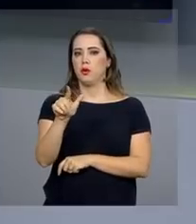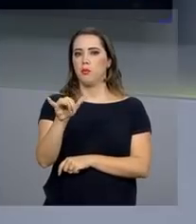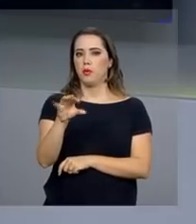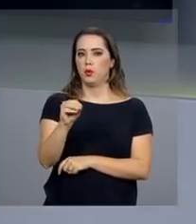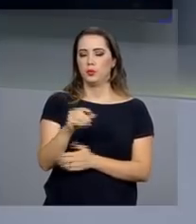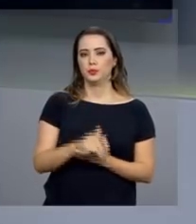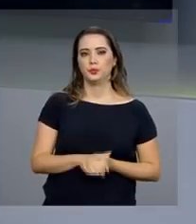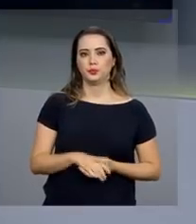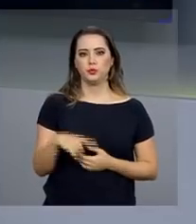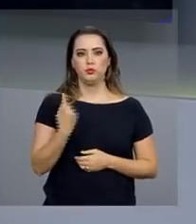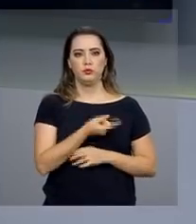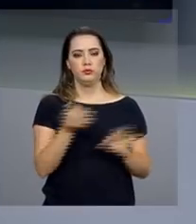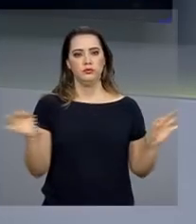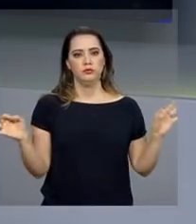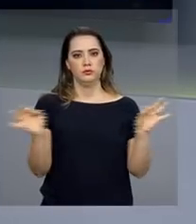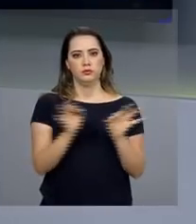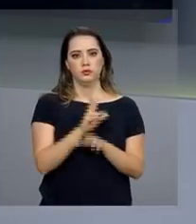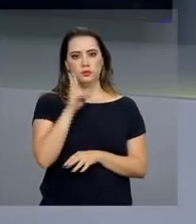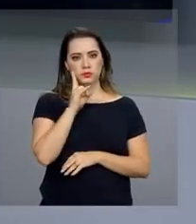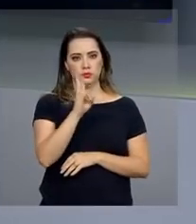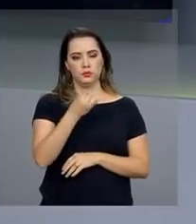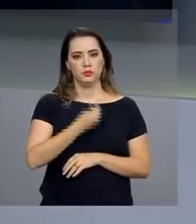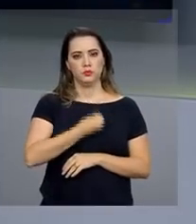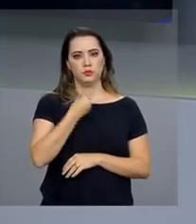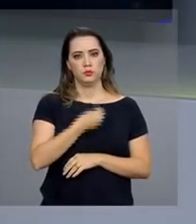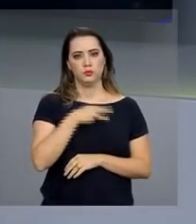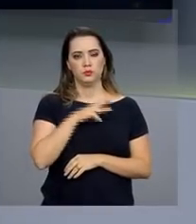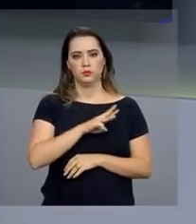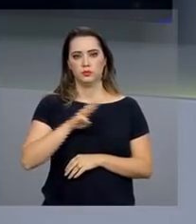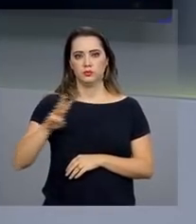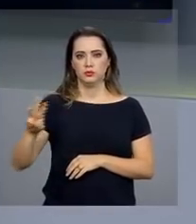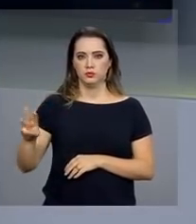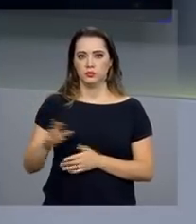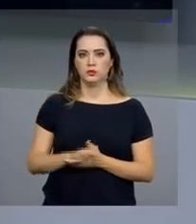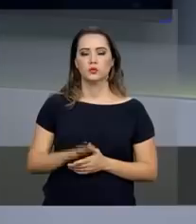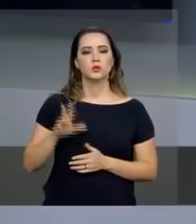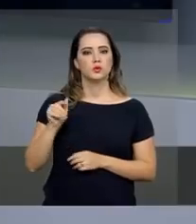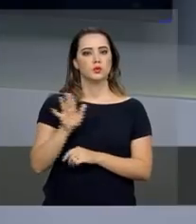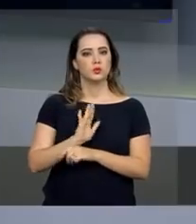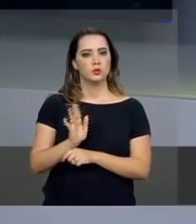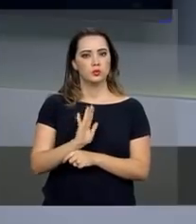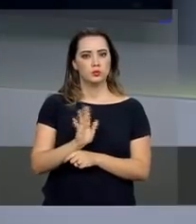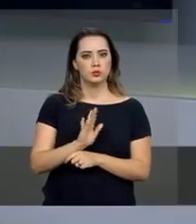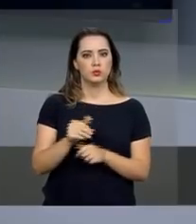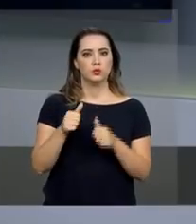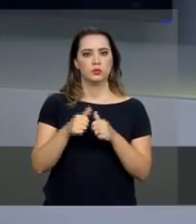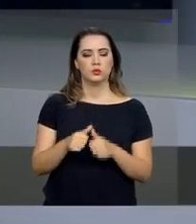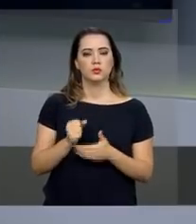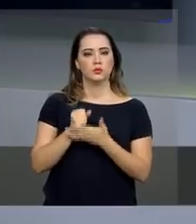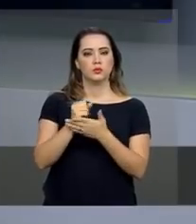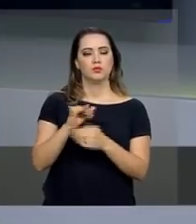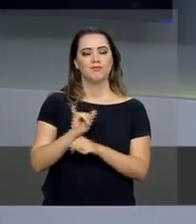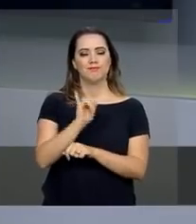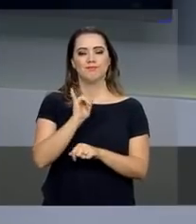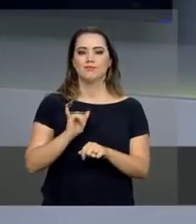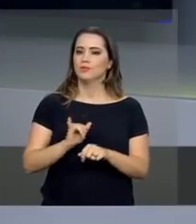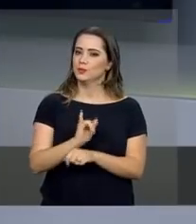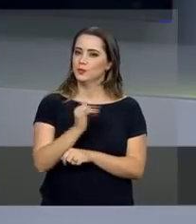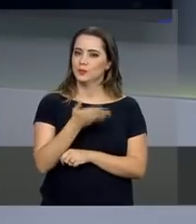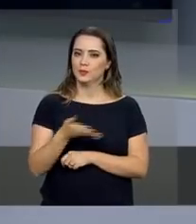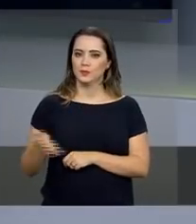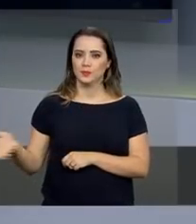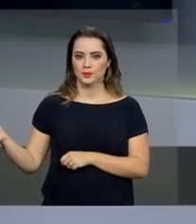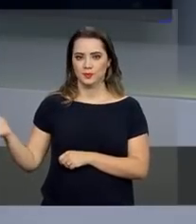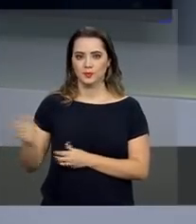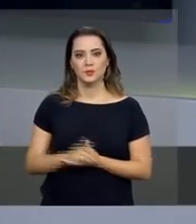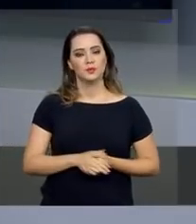a gente fica por aqui você acompanha nossa programação ao vivo pelo site da npr e todas as reportagens estão disponíveis em nosso